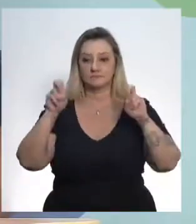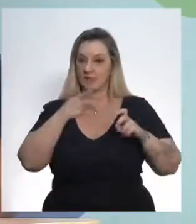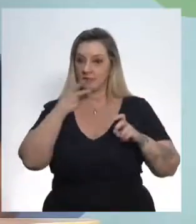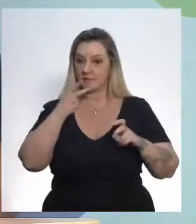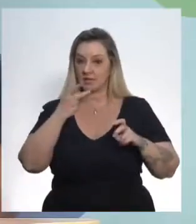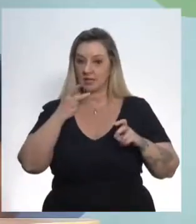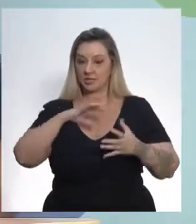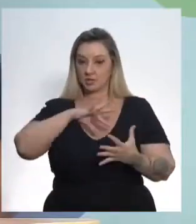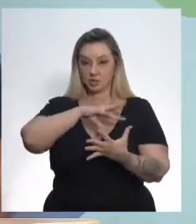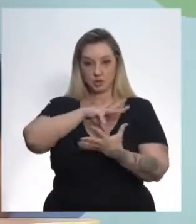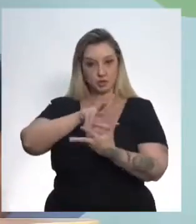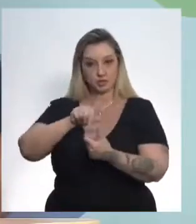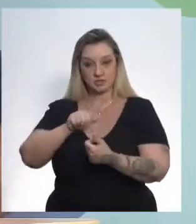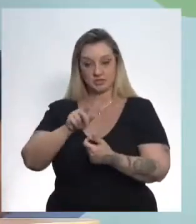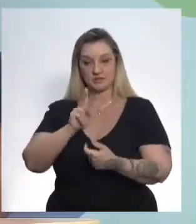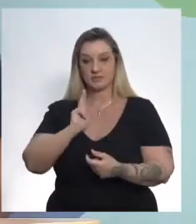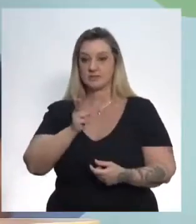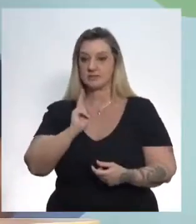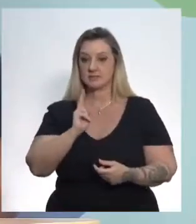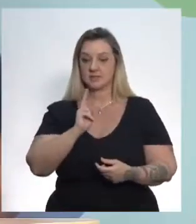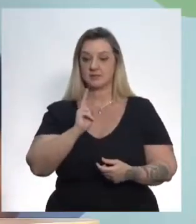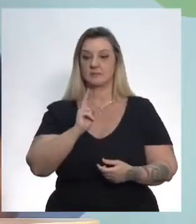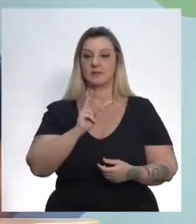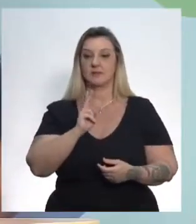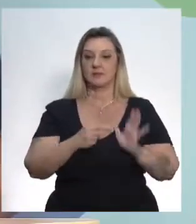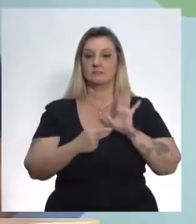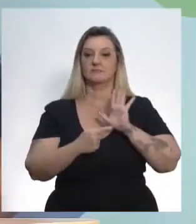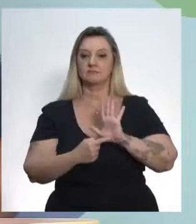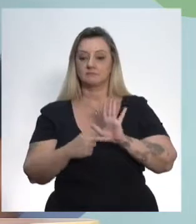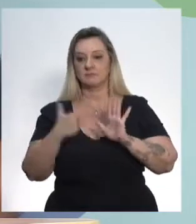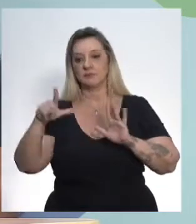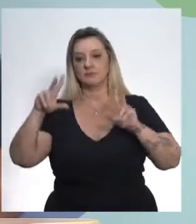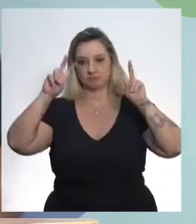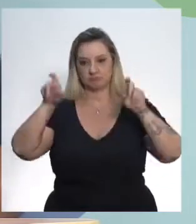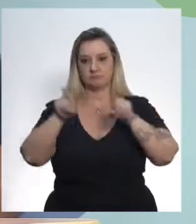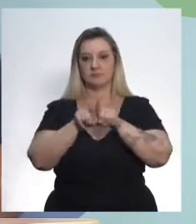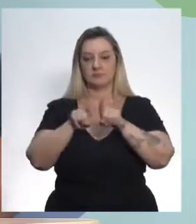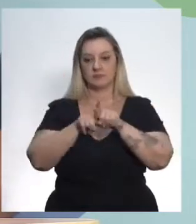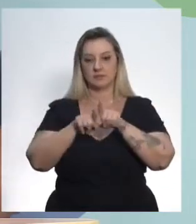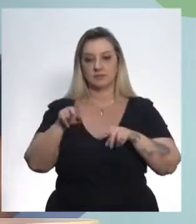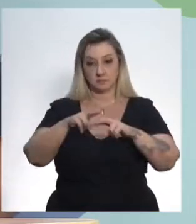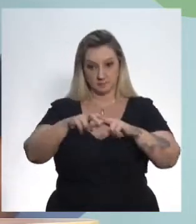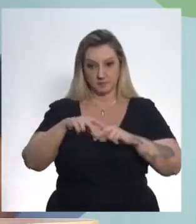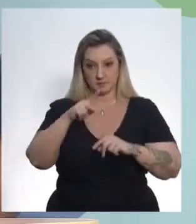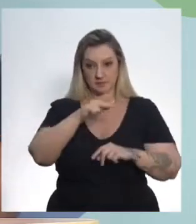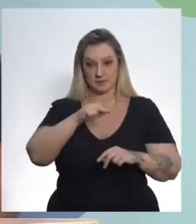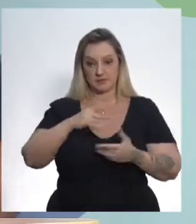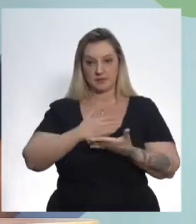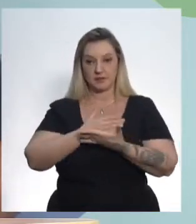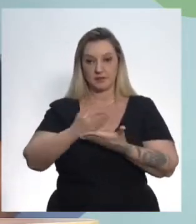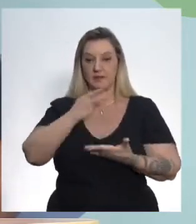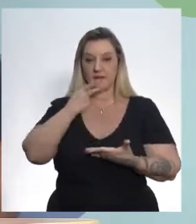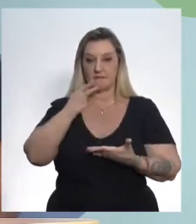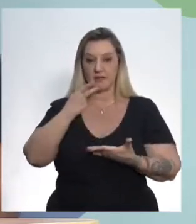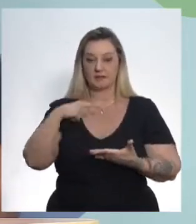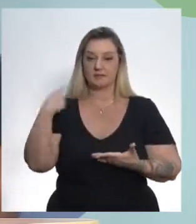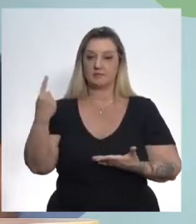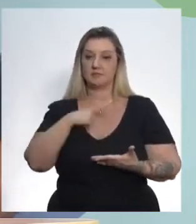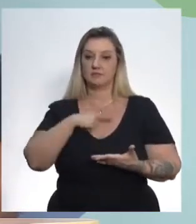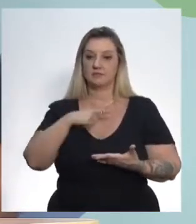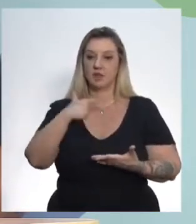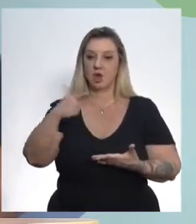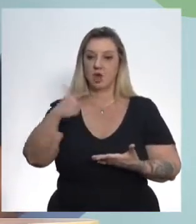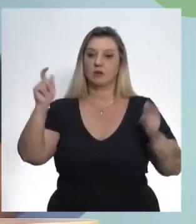abordamos em geografia sempre eles aparecem em outras questões e outros temas. Por isso que a professora iniciou a fala dizendo que nós temos